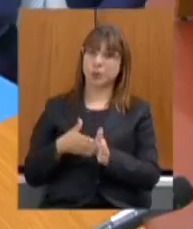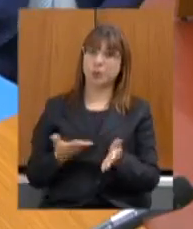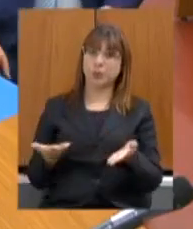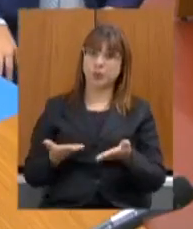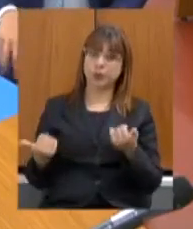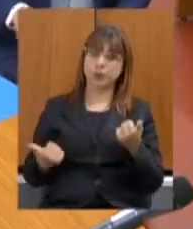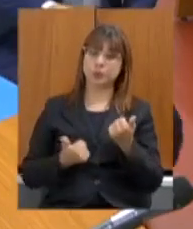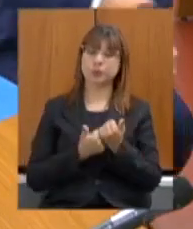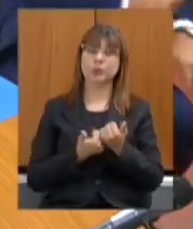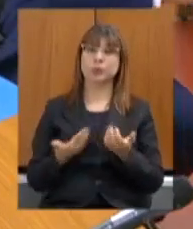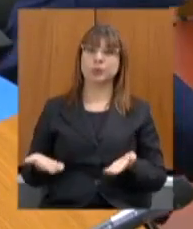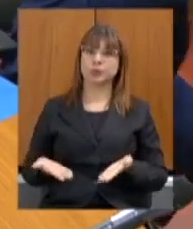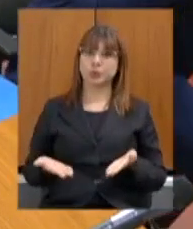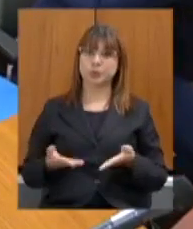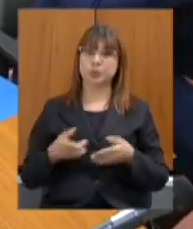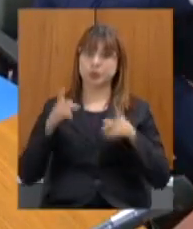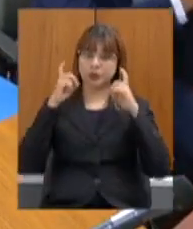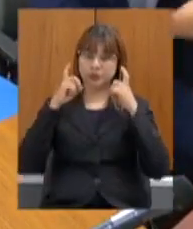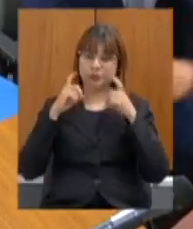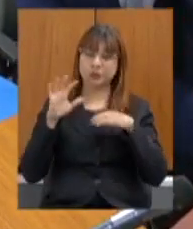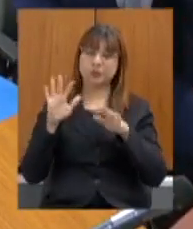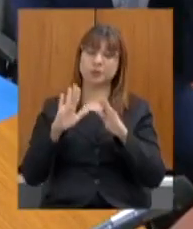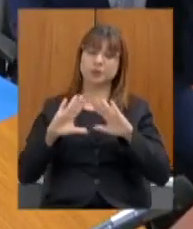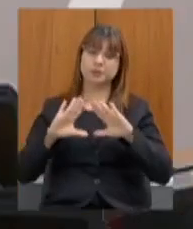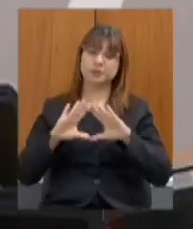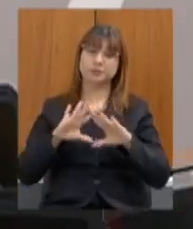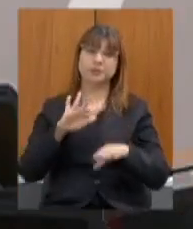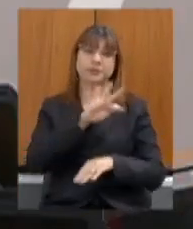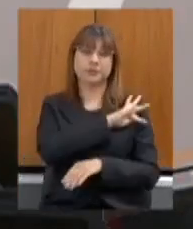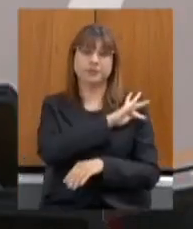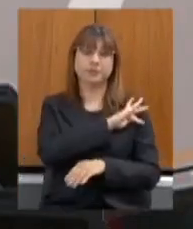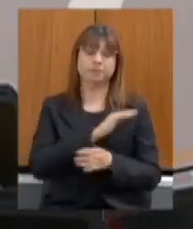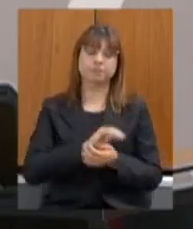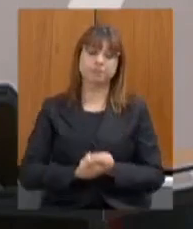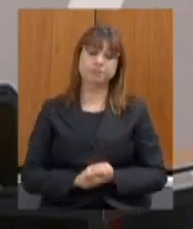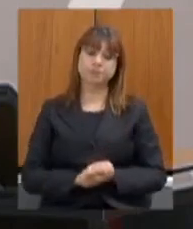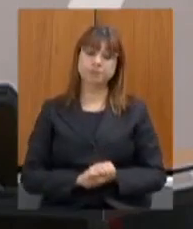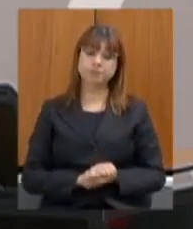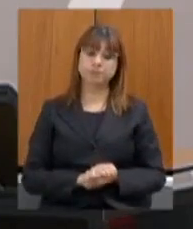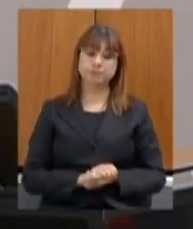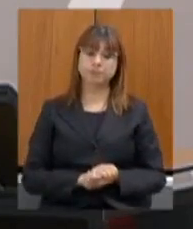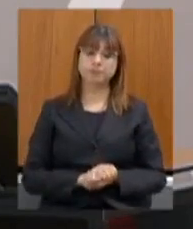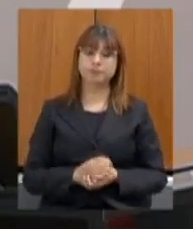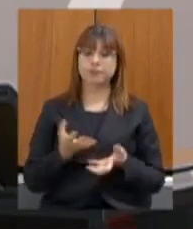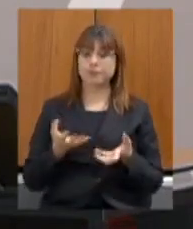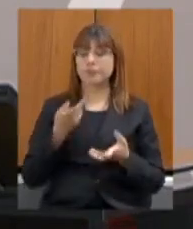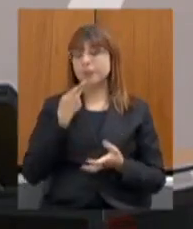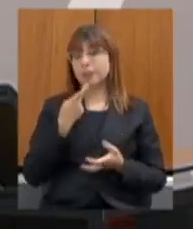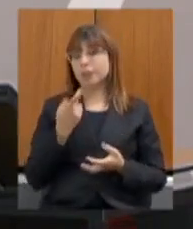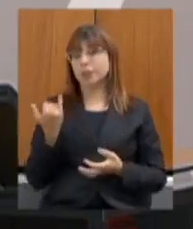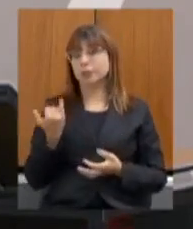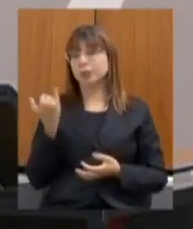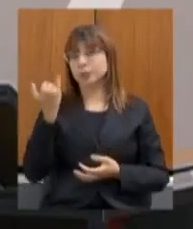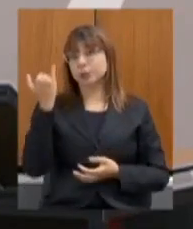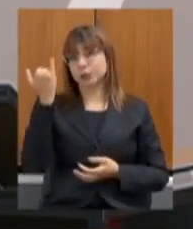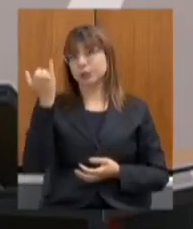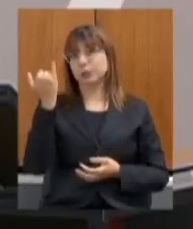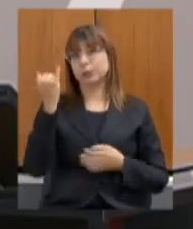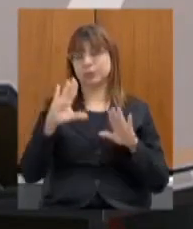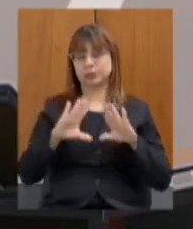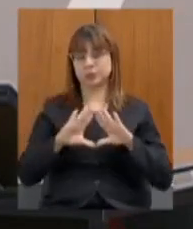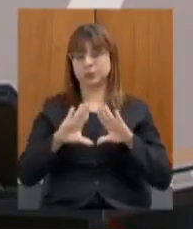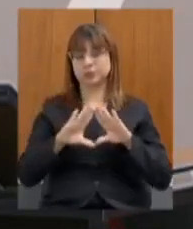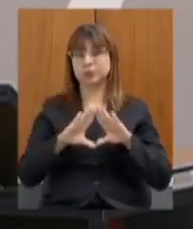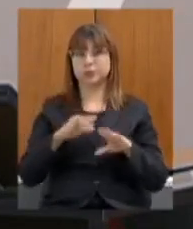suporte nessa reunião do Assembleia Fiscaliza. e eu queria dizer da importância que tem o Assembleia